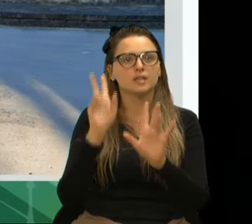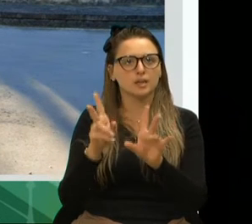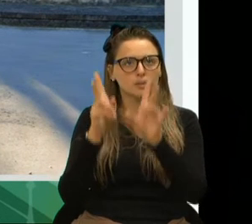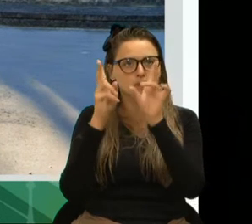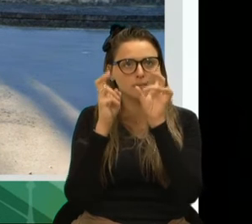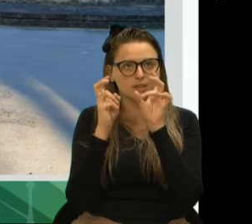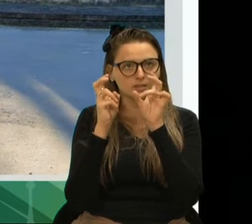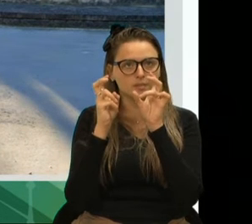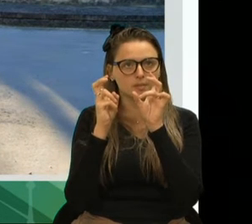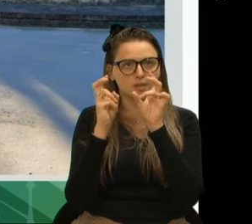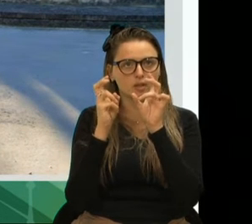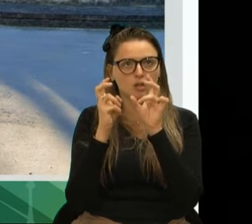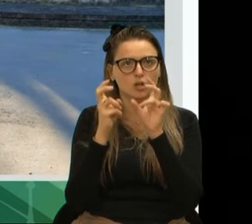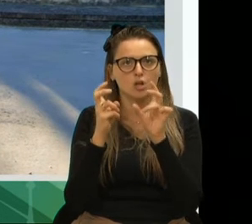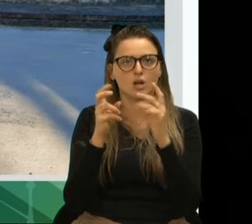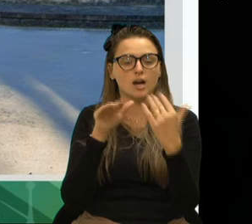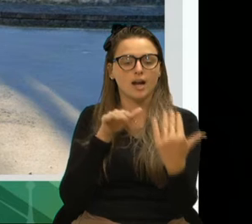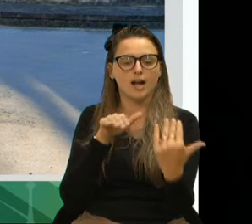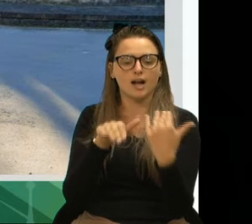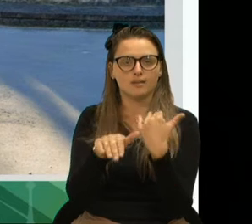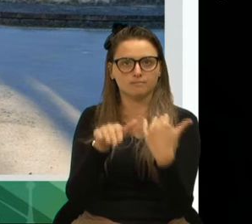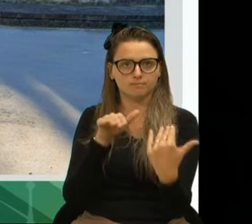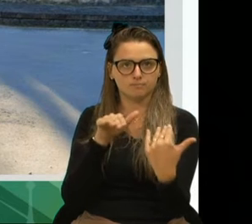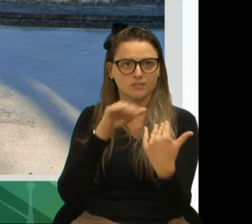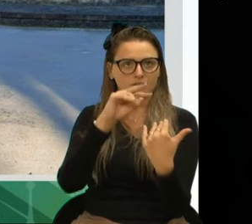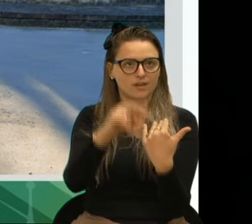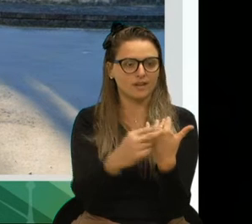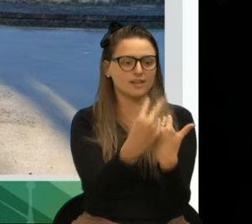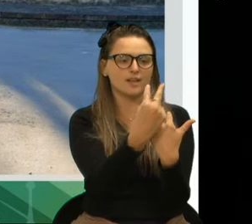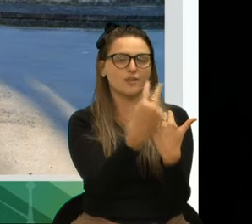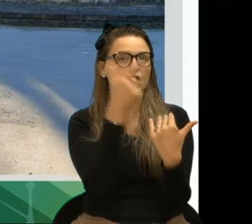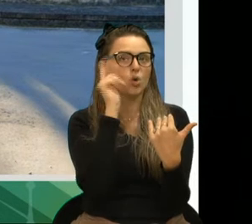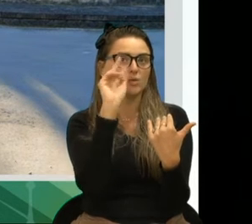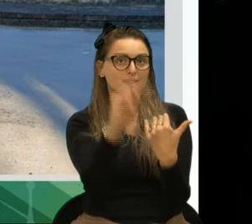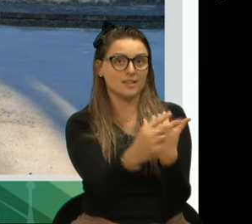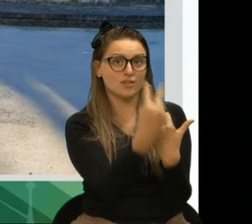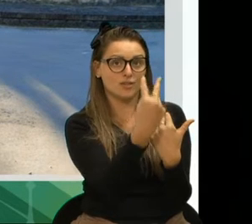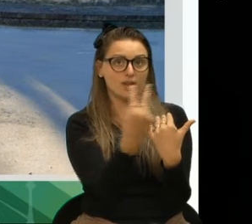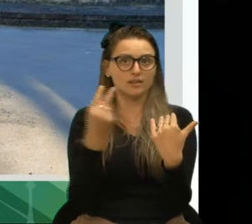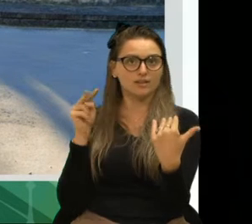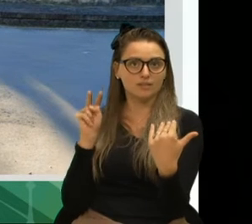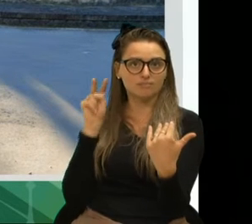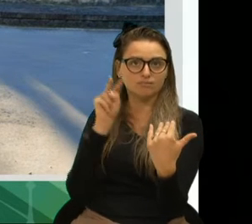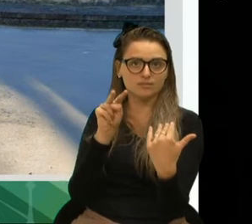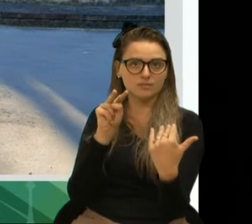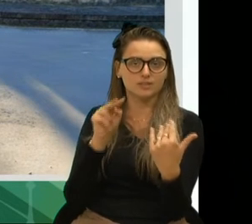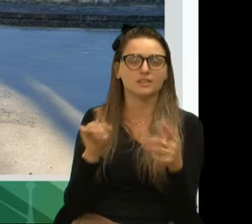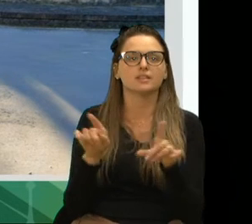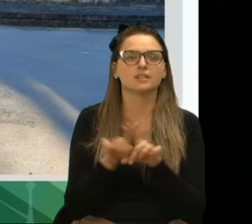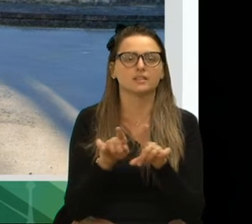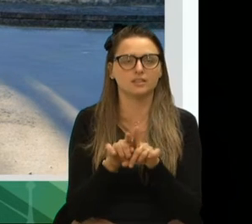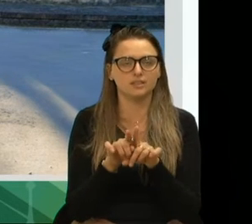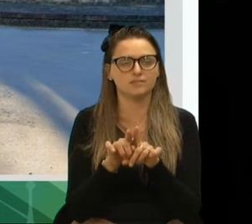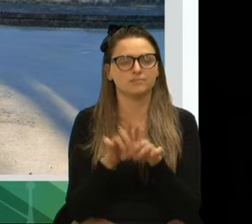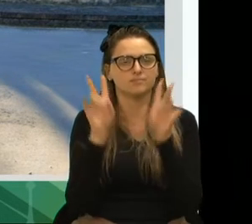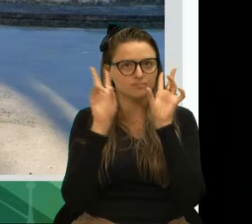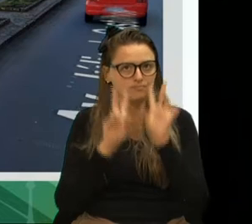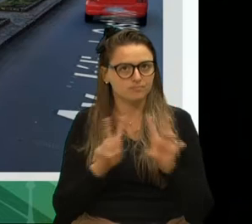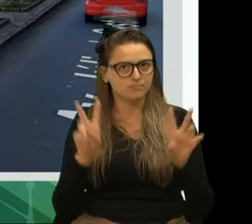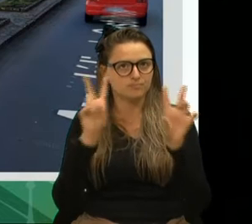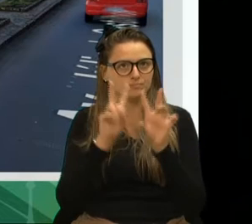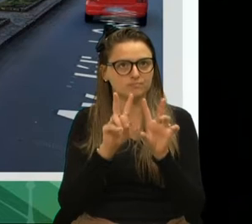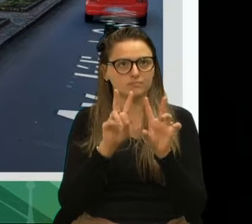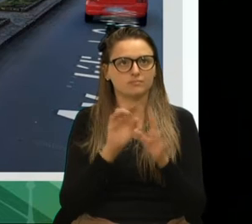vem da mão direita, ele vai ter uma visão da placa e quem vem no outro lado também uma visão. Então ela tem que ser colocada de